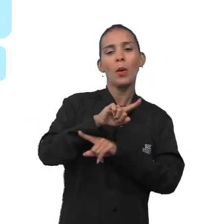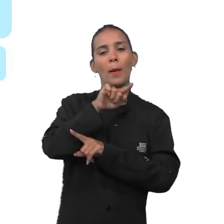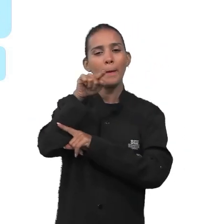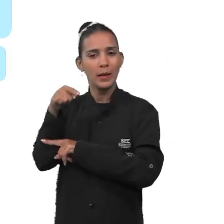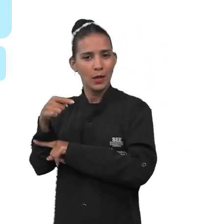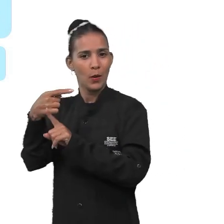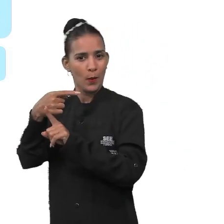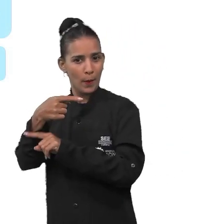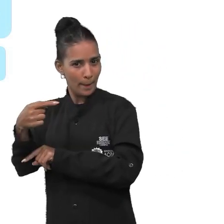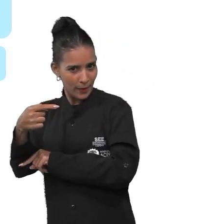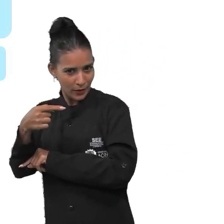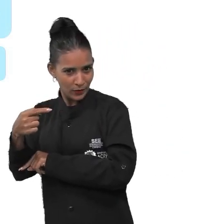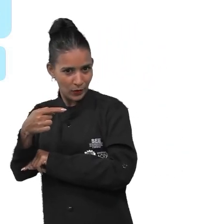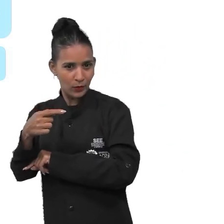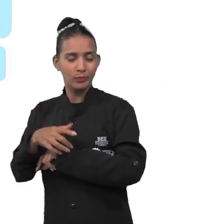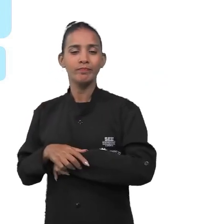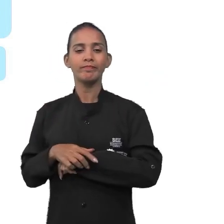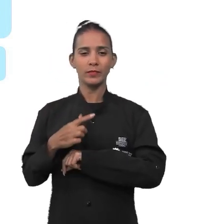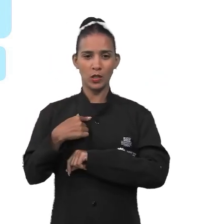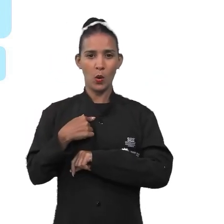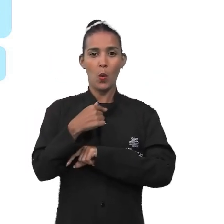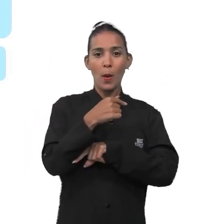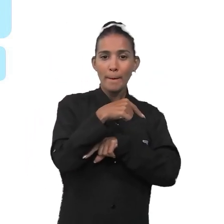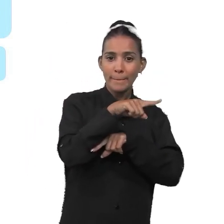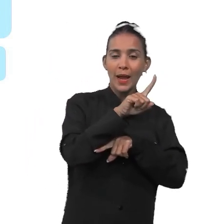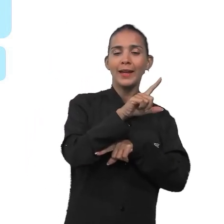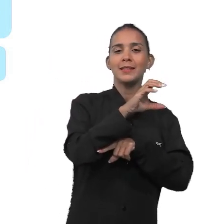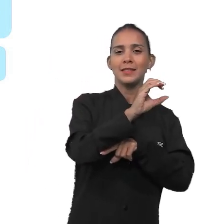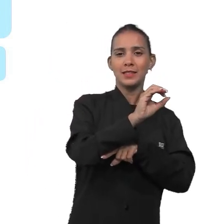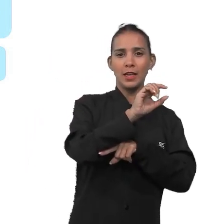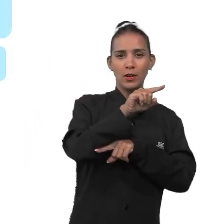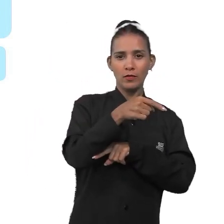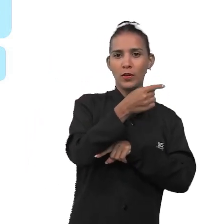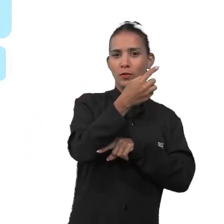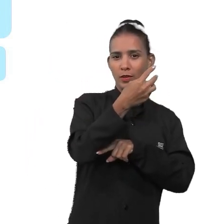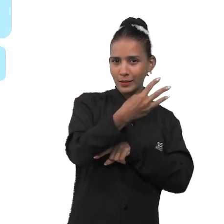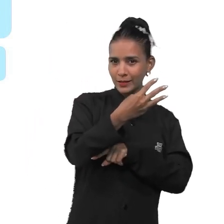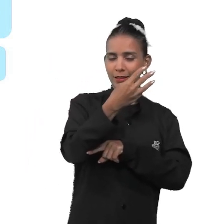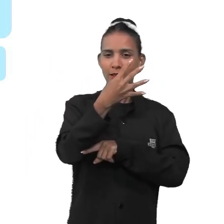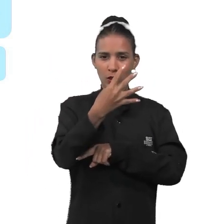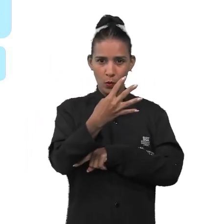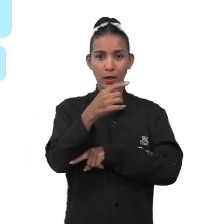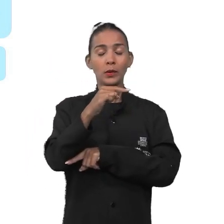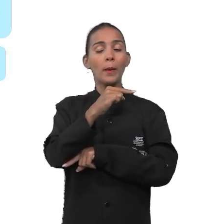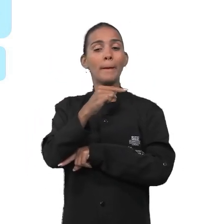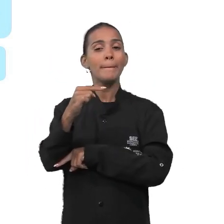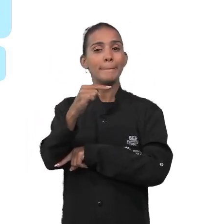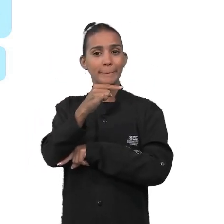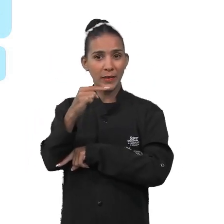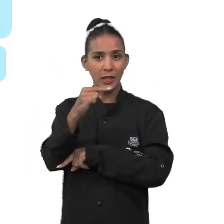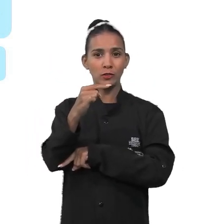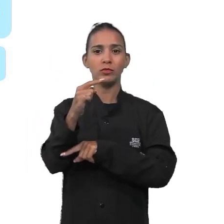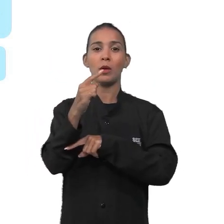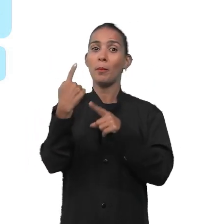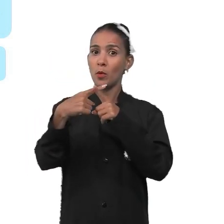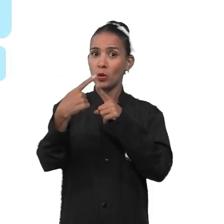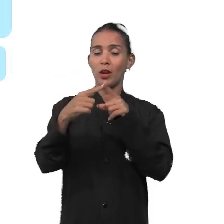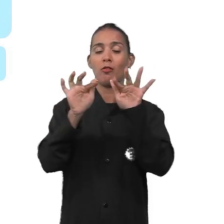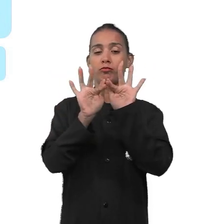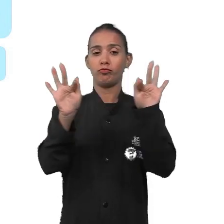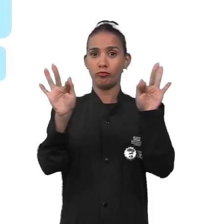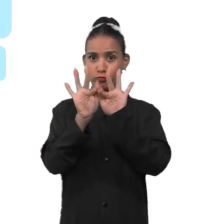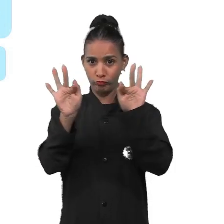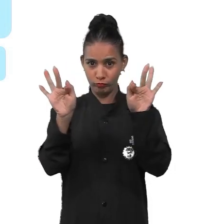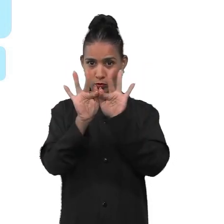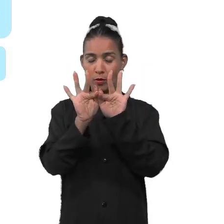pegar aqui o potencial do maior, que é mais 0,34, menos da fórmula, o potencial